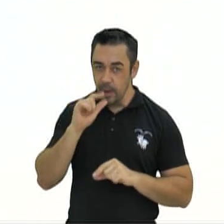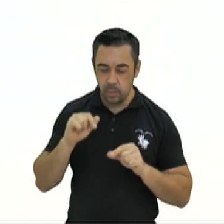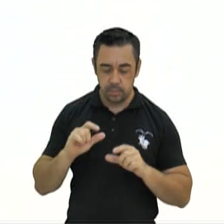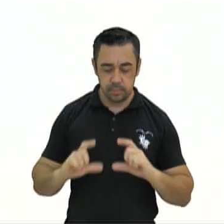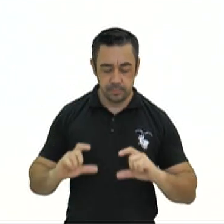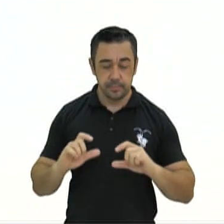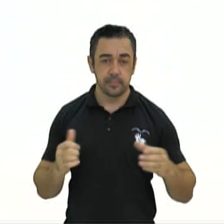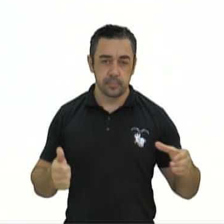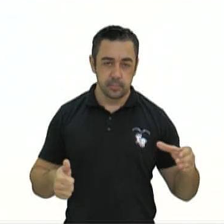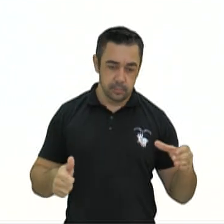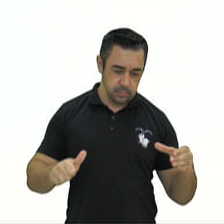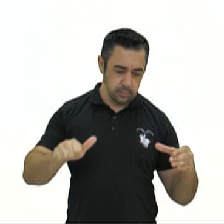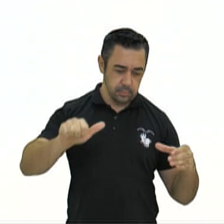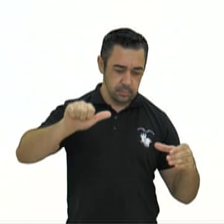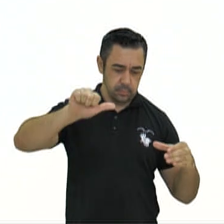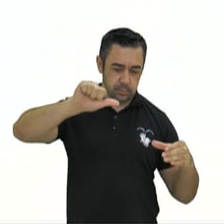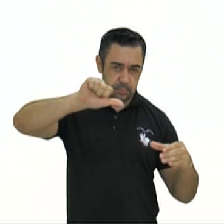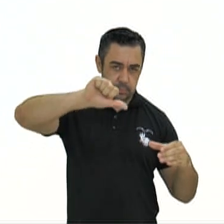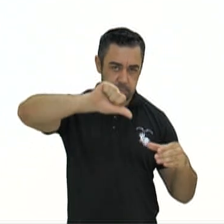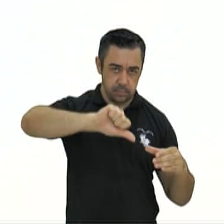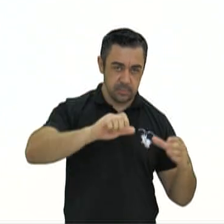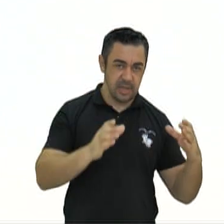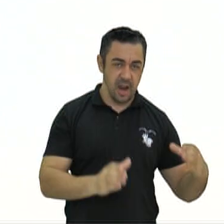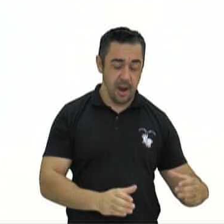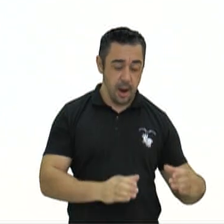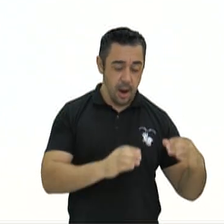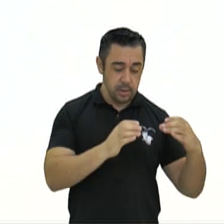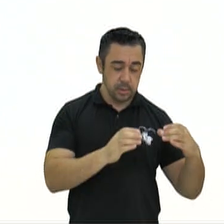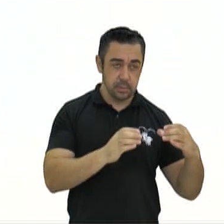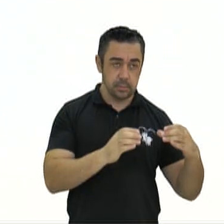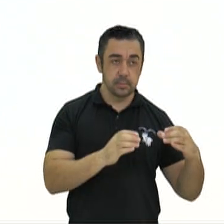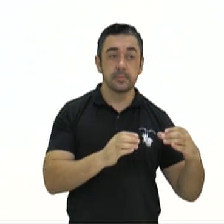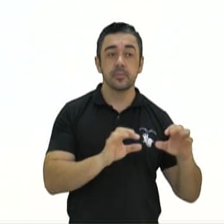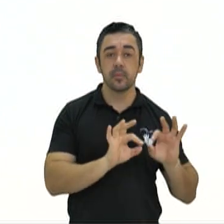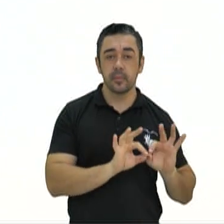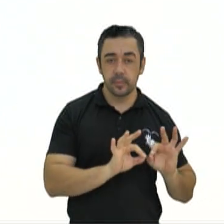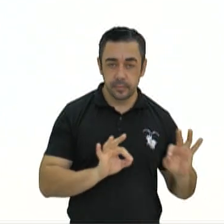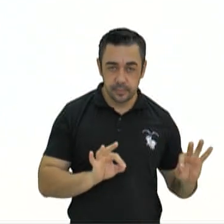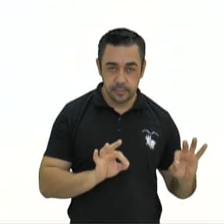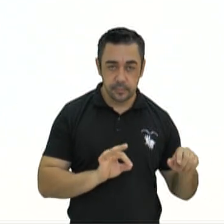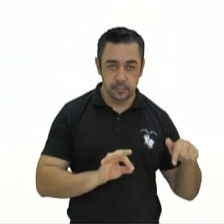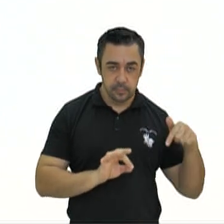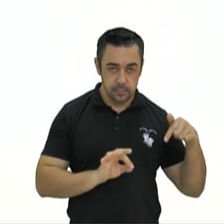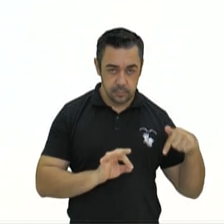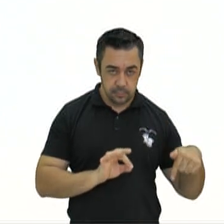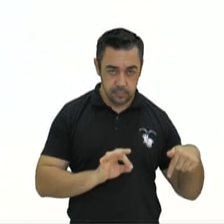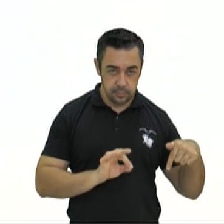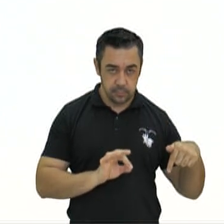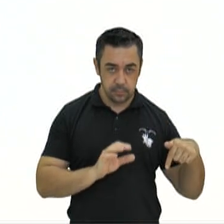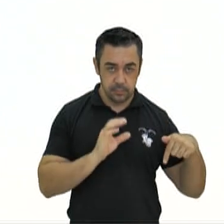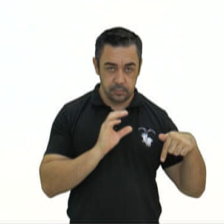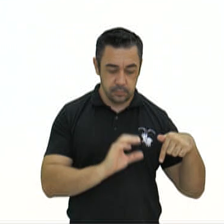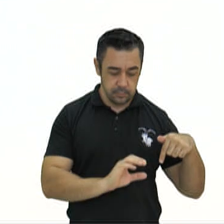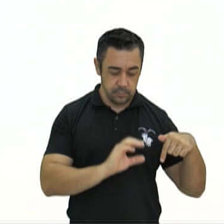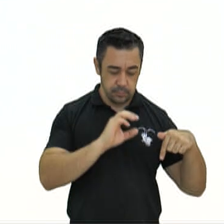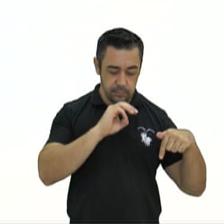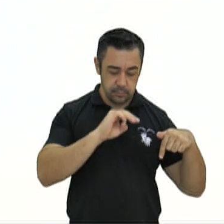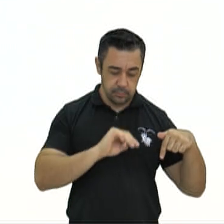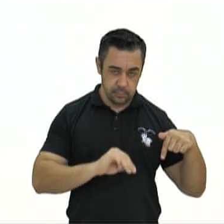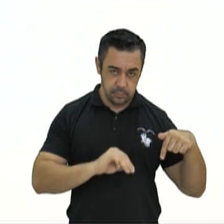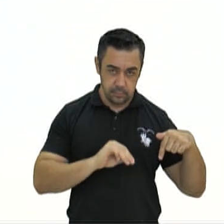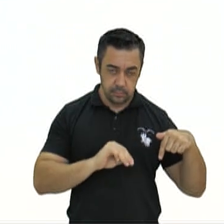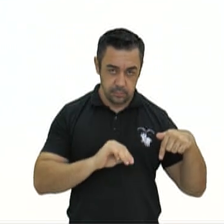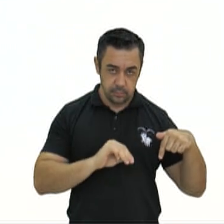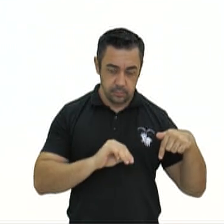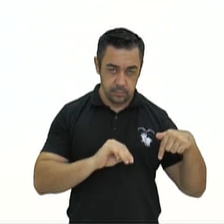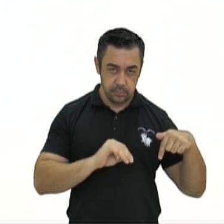a despejarmos em uma caixa cúbica com aresta de 7 centímetros, olha, a aresta,